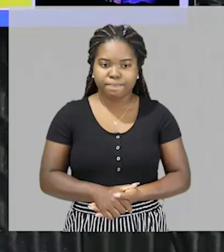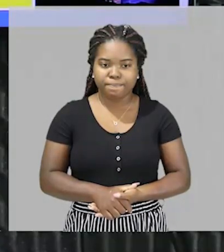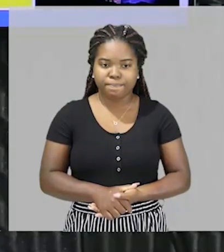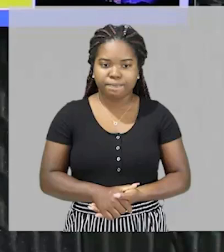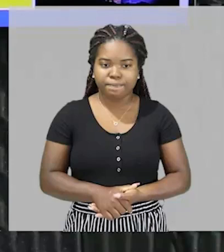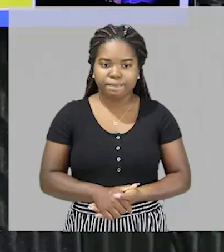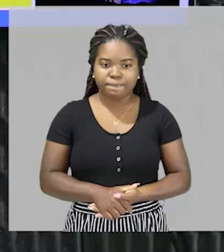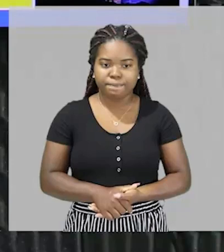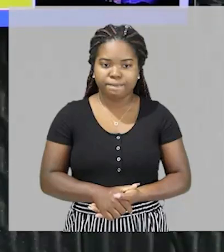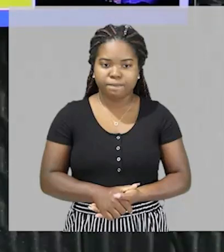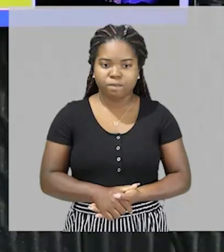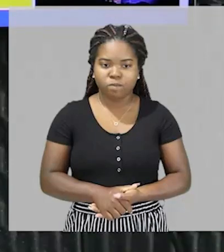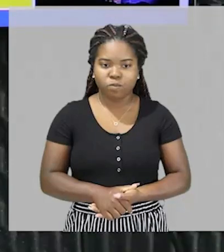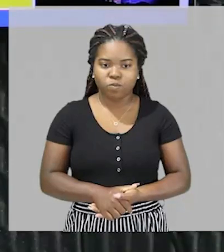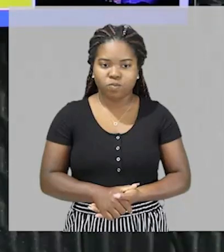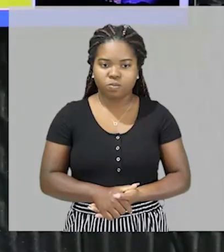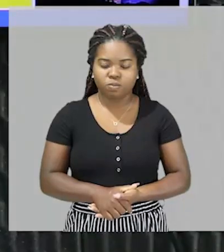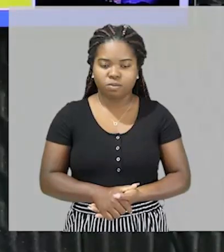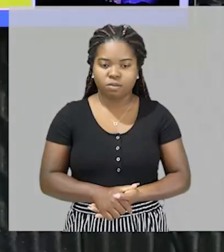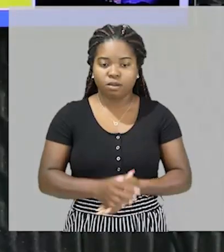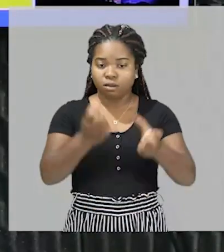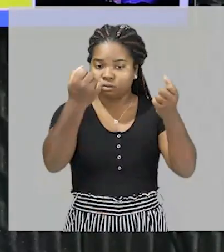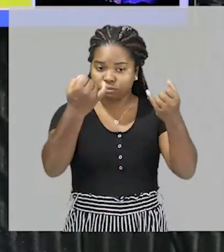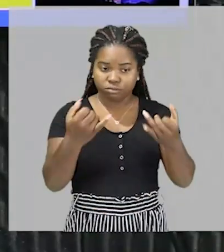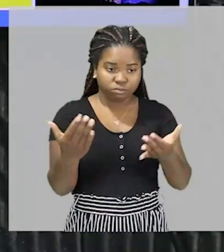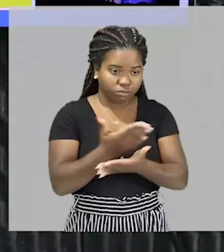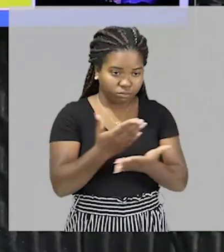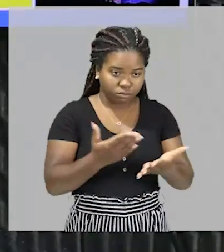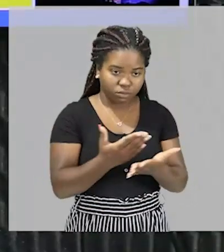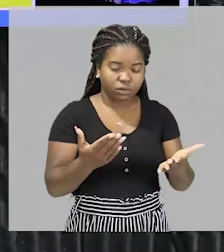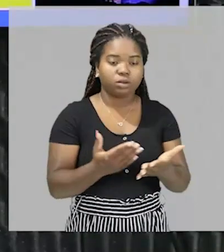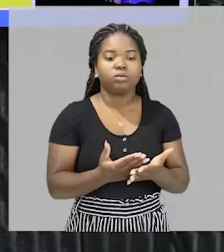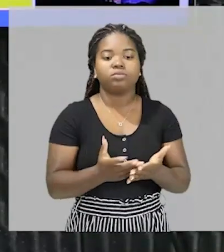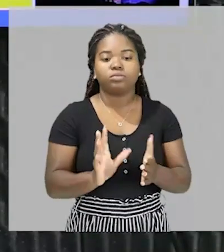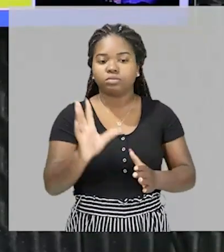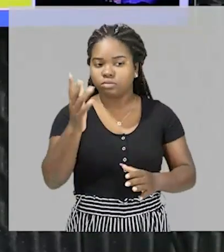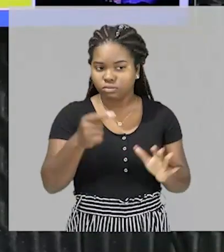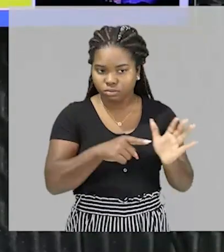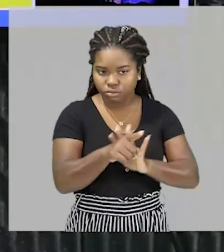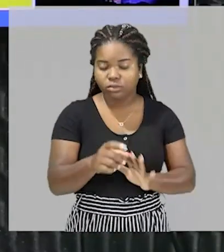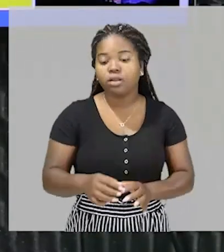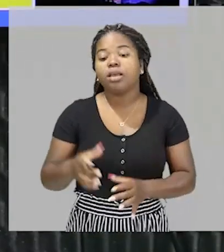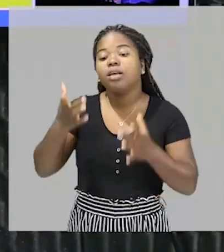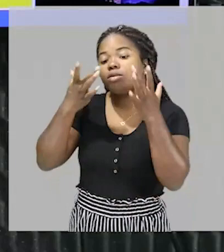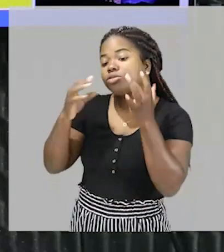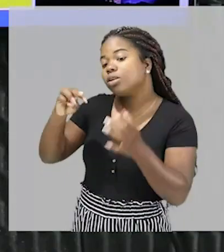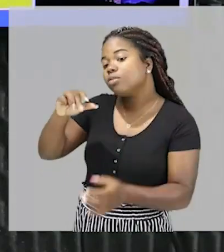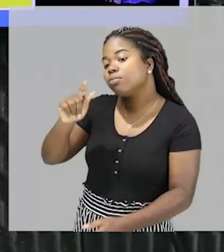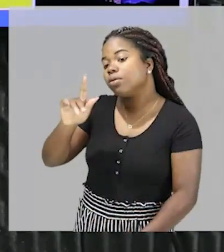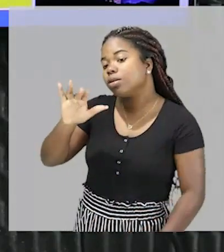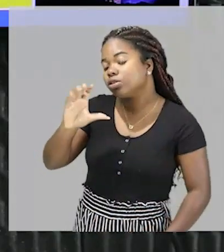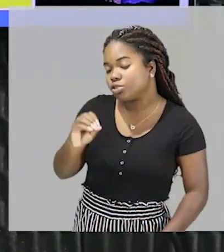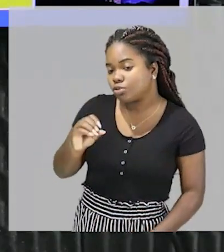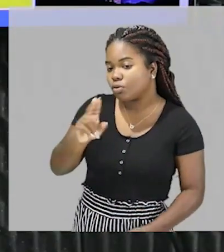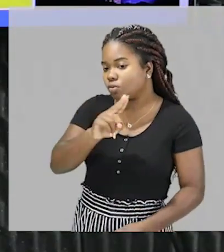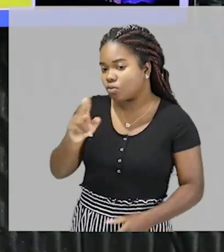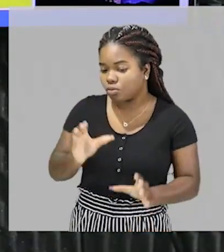da... Eu tenho que explicar algumas coisas sobre essa questão. Teatro Mágico, né, é o nome do grupo de